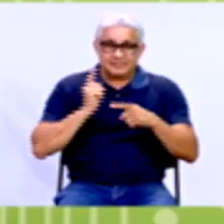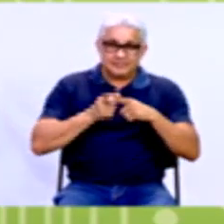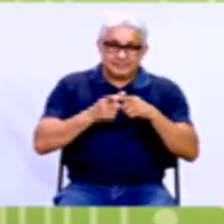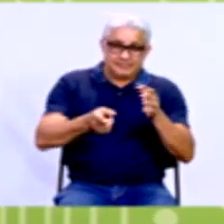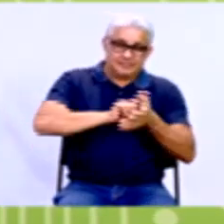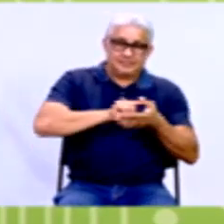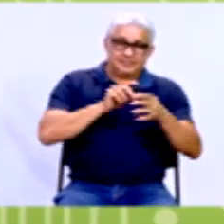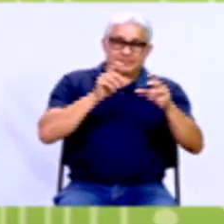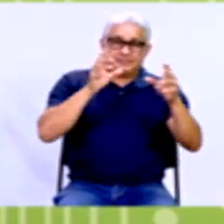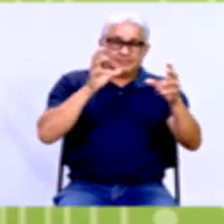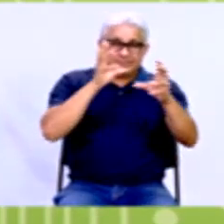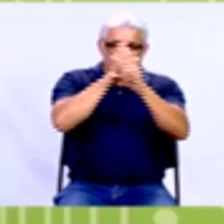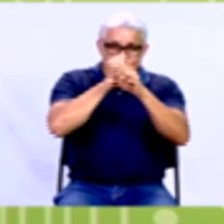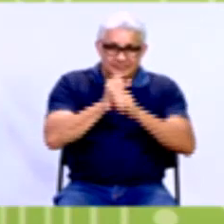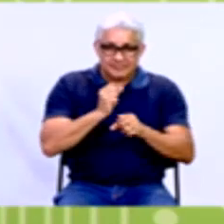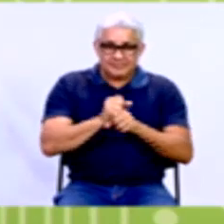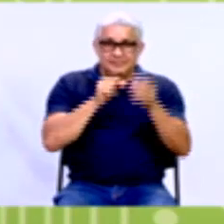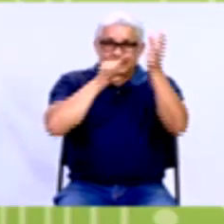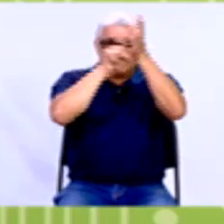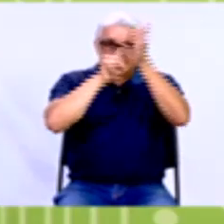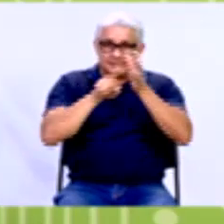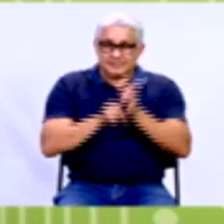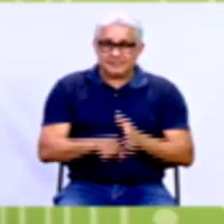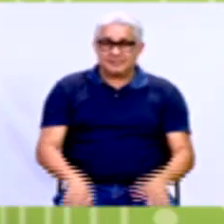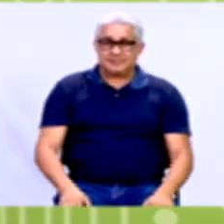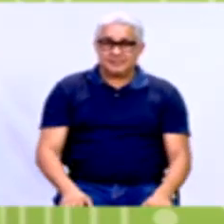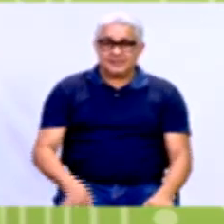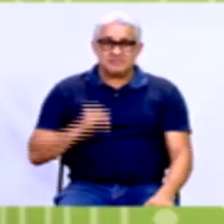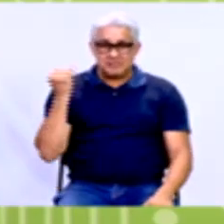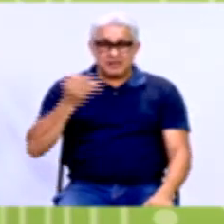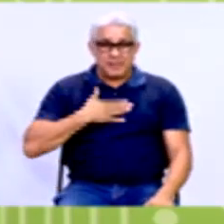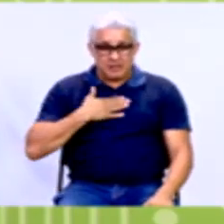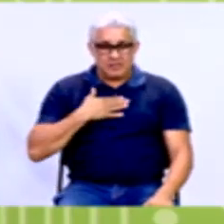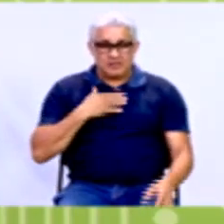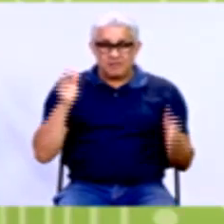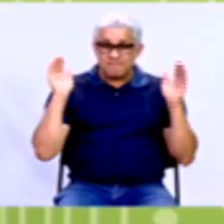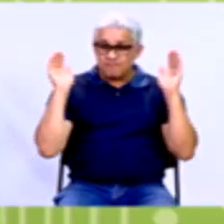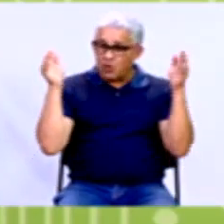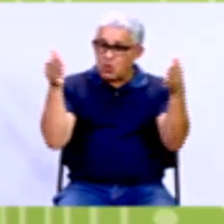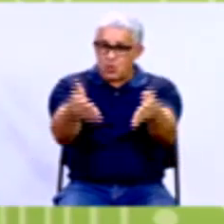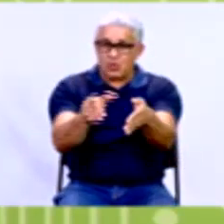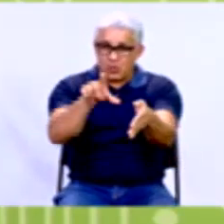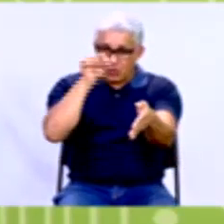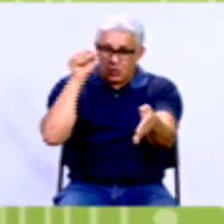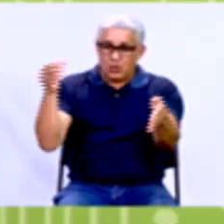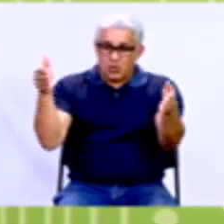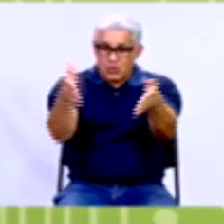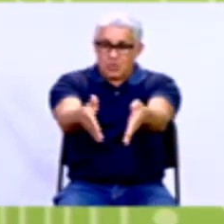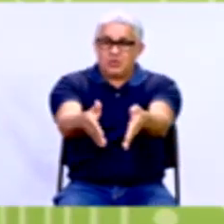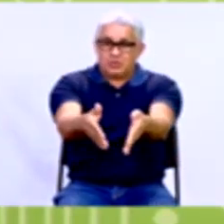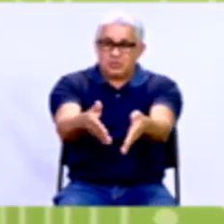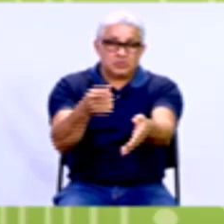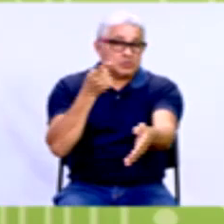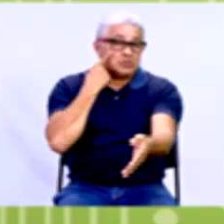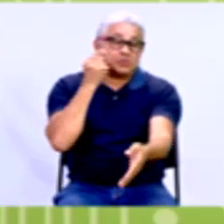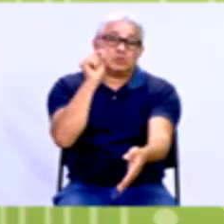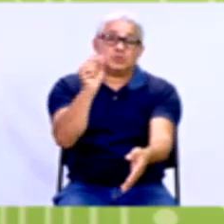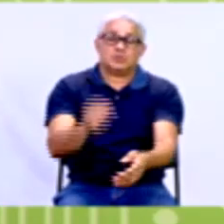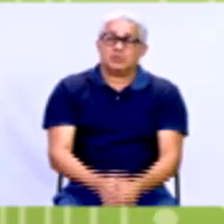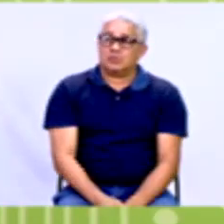né? Poxa vida, o meu fator predominante é esse, então eu vou focar mais nisso. Então, mas a gente vai ver...